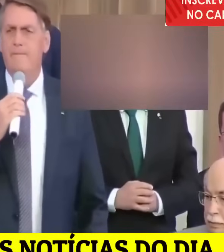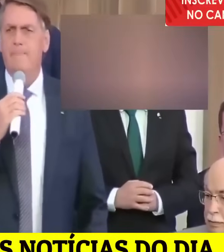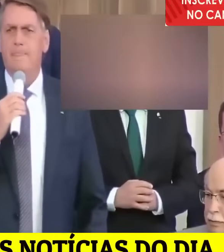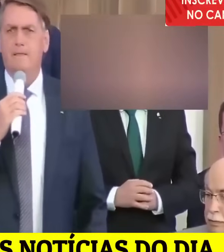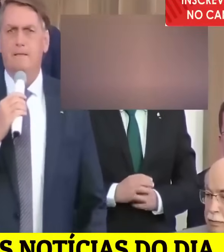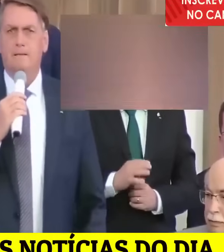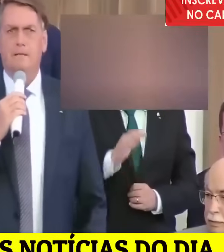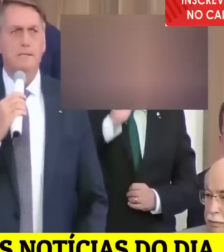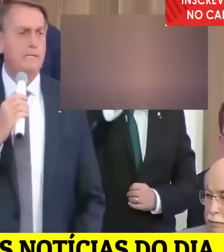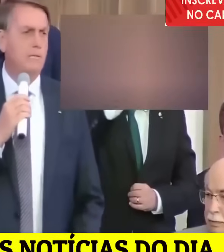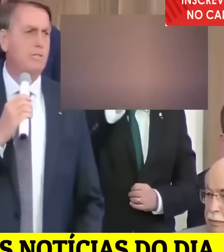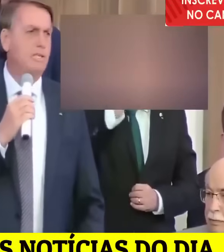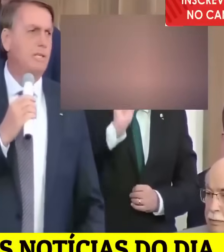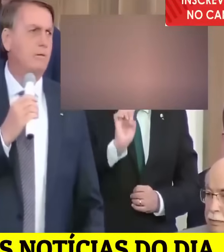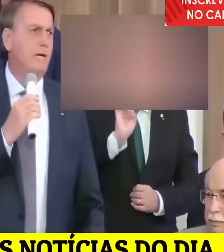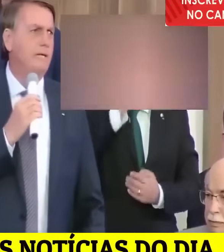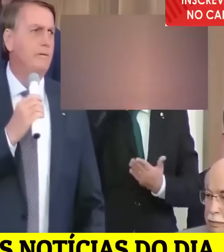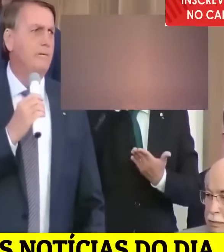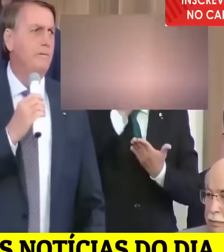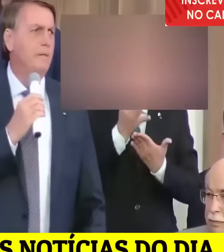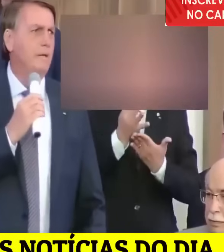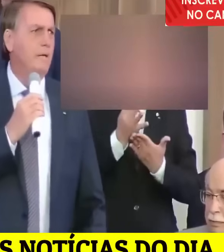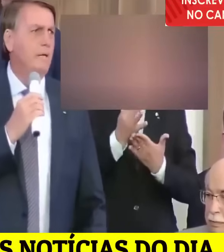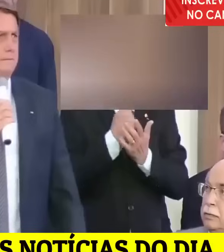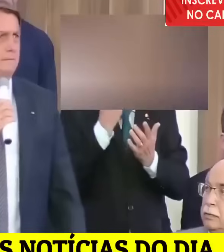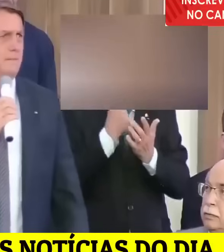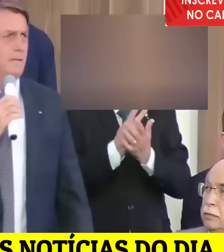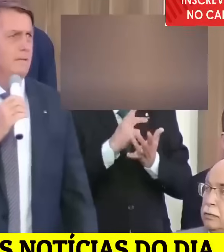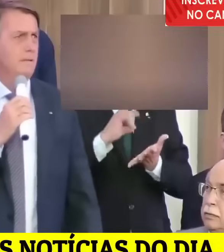fé, a gente não chega a lugar nenhum.